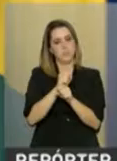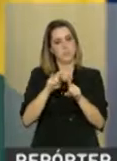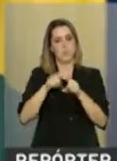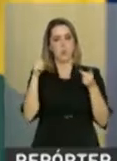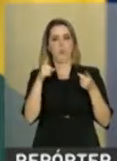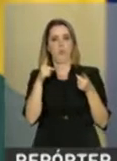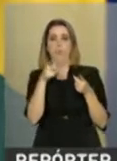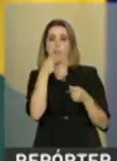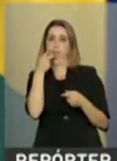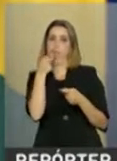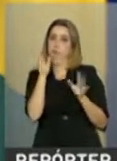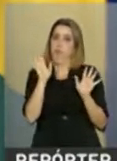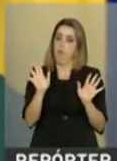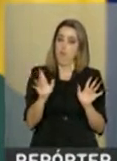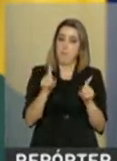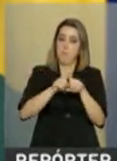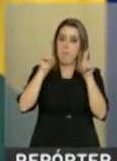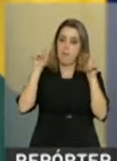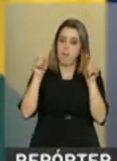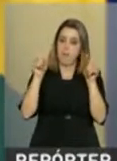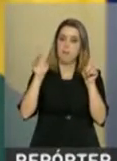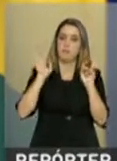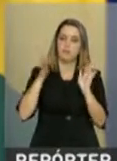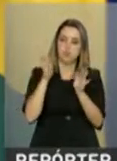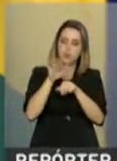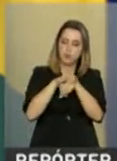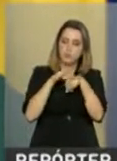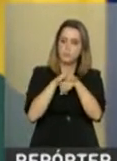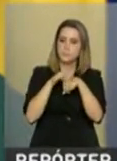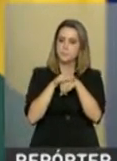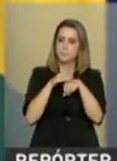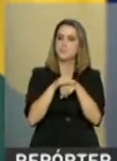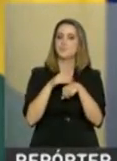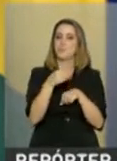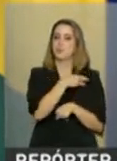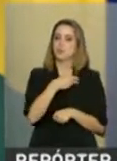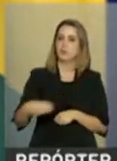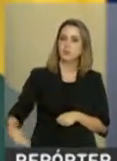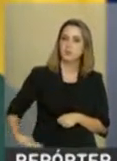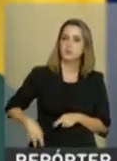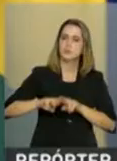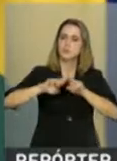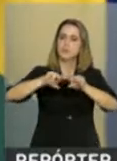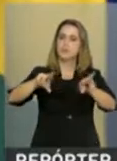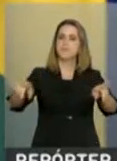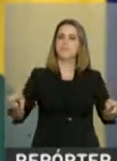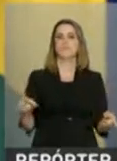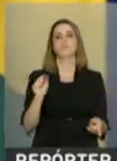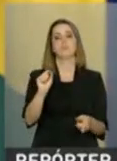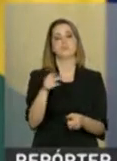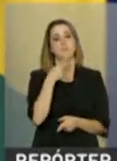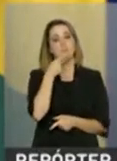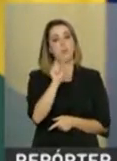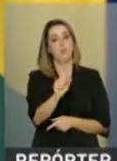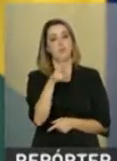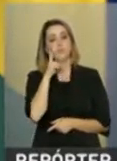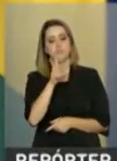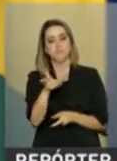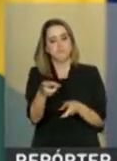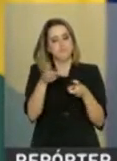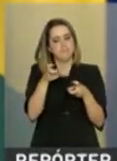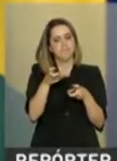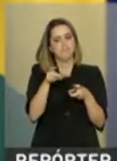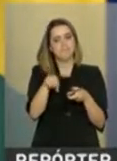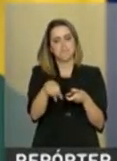quero ser otimista demais mas temos conversado muito comigo disse meirelles com isso diogo todos os ministros e verificar